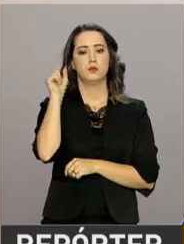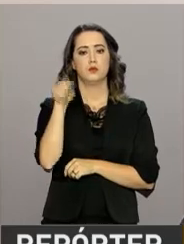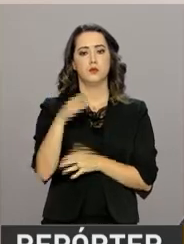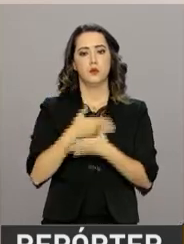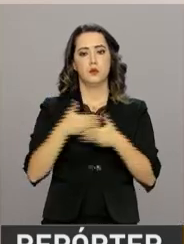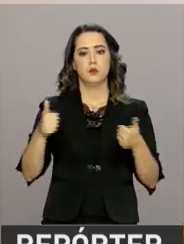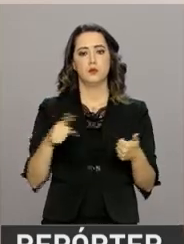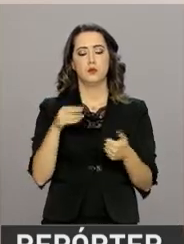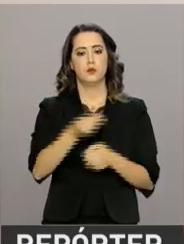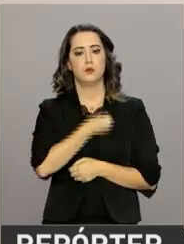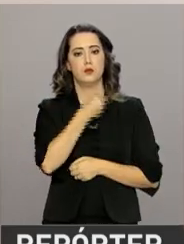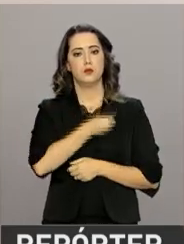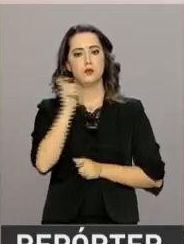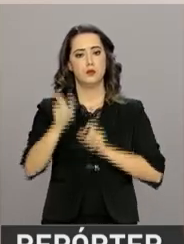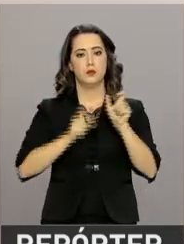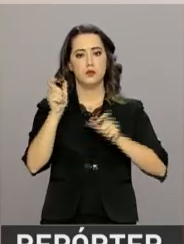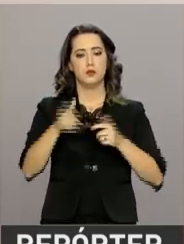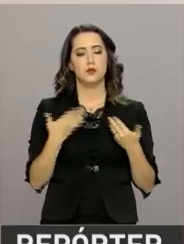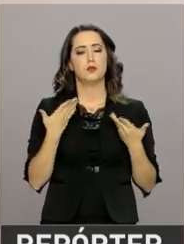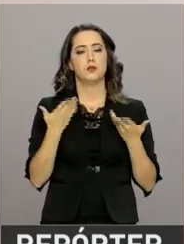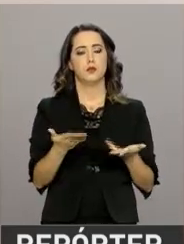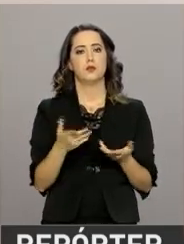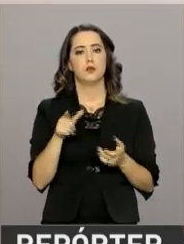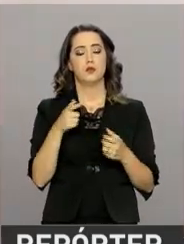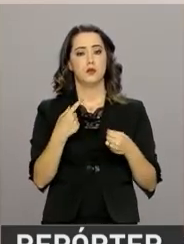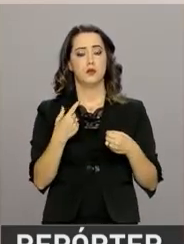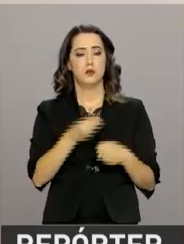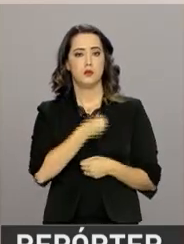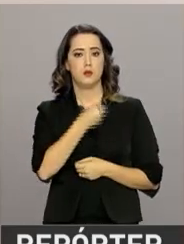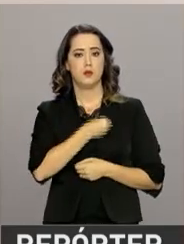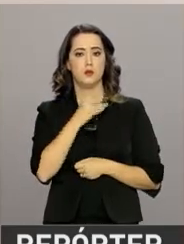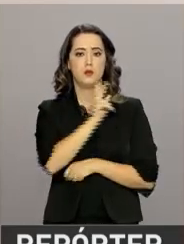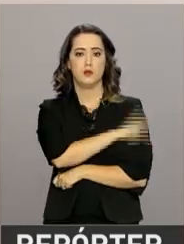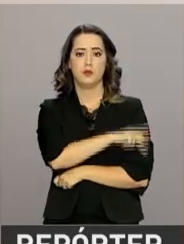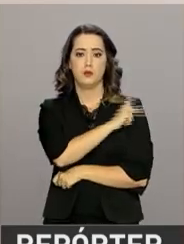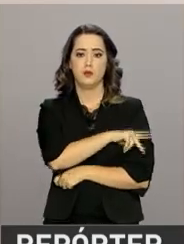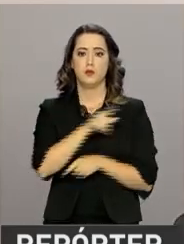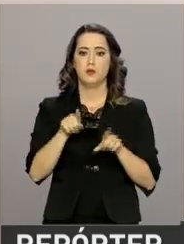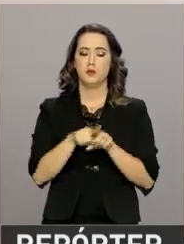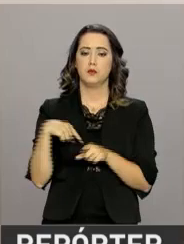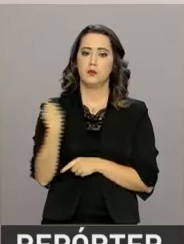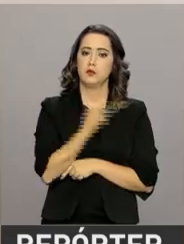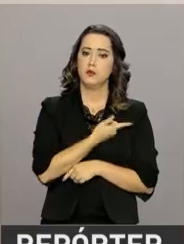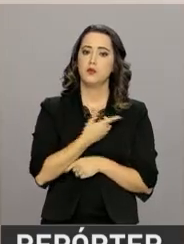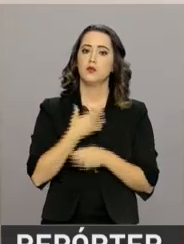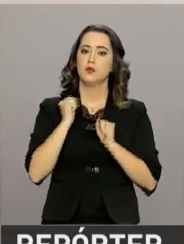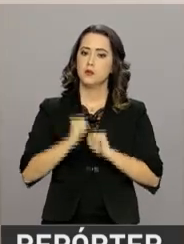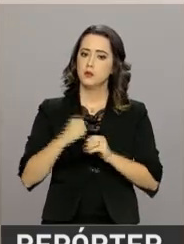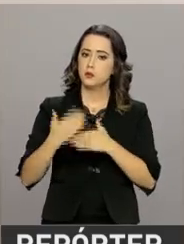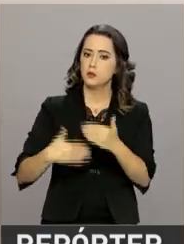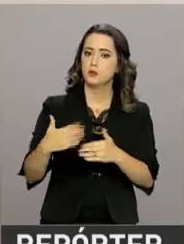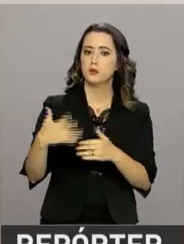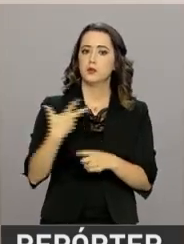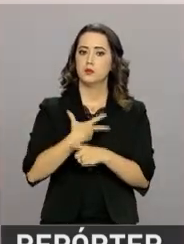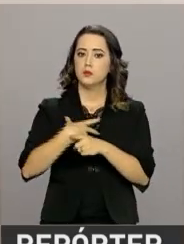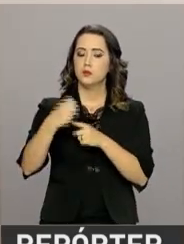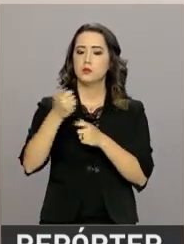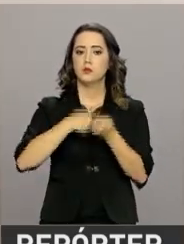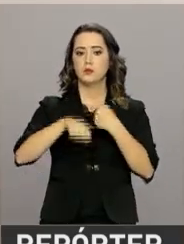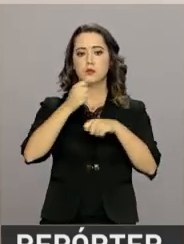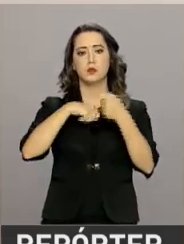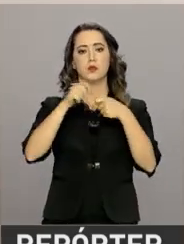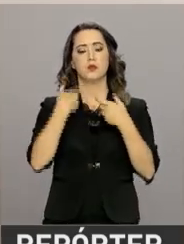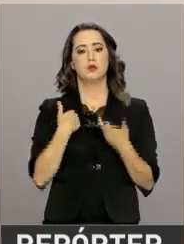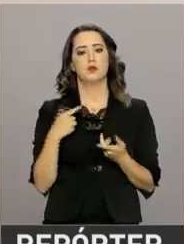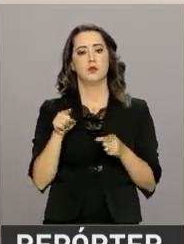a melhoria de vida dos cidadãos e cidadãs de teresina do piauí de poder aqui para que a gente possa resgatar a economia